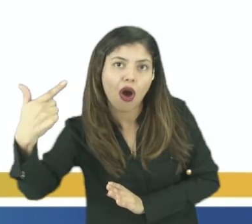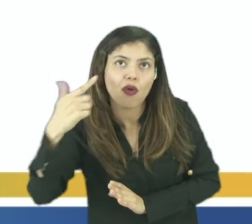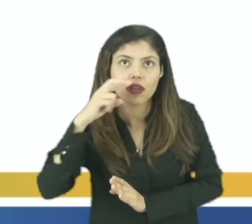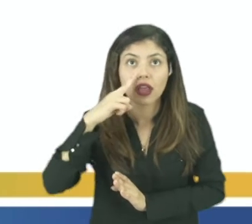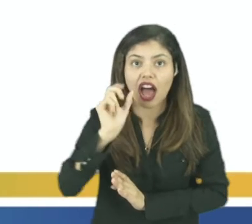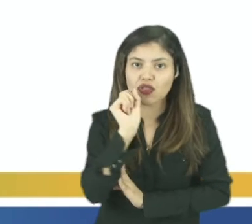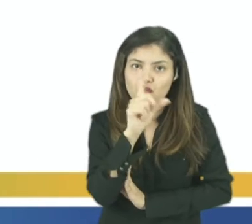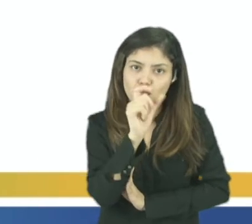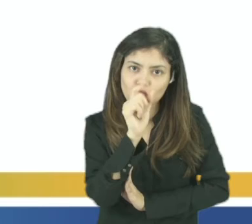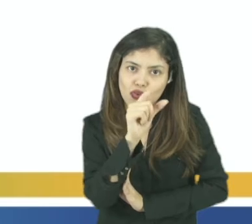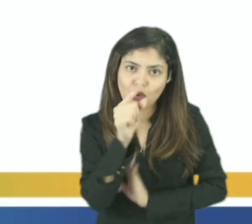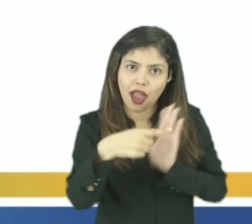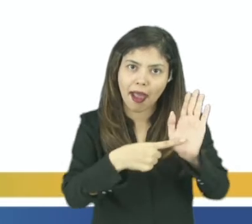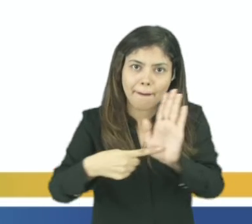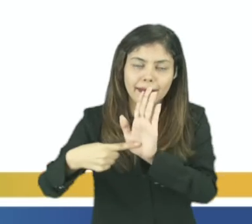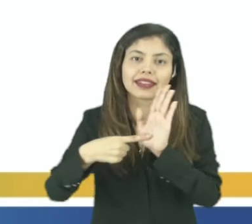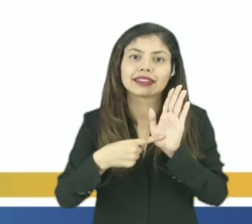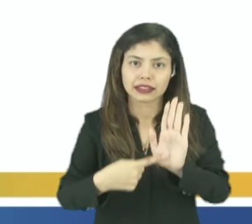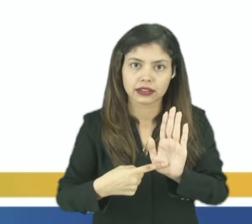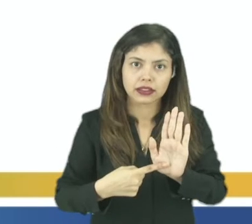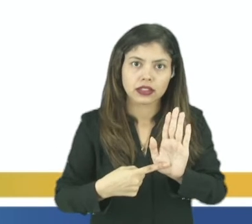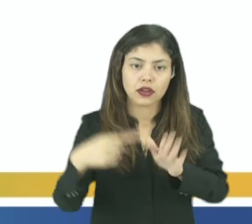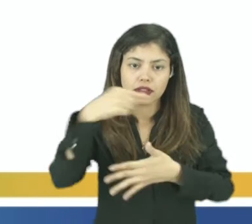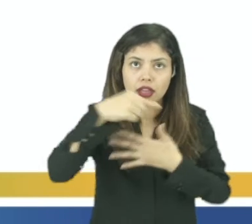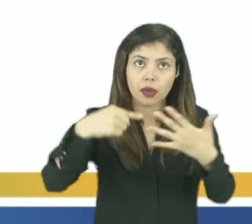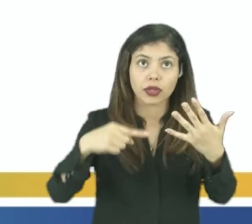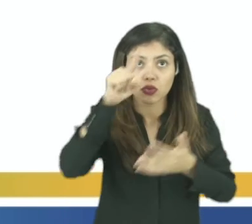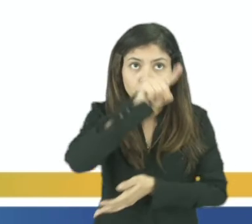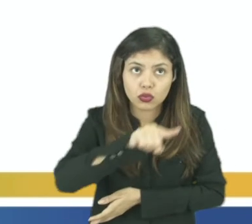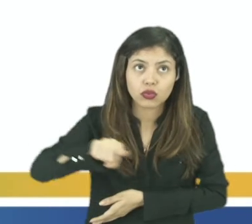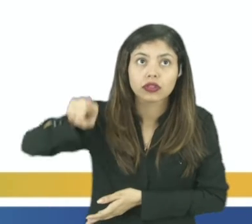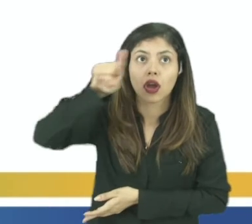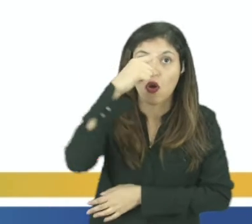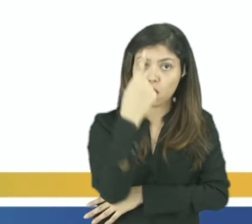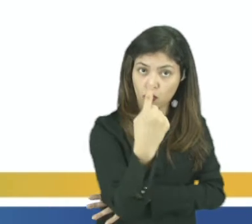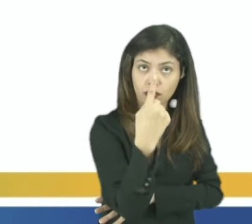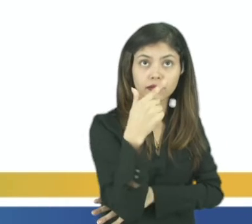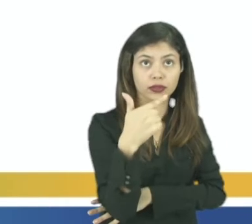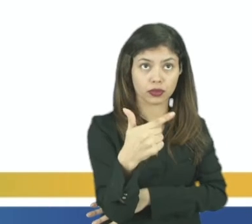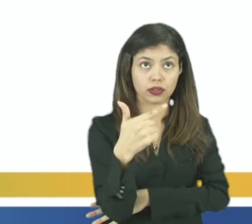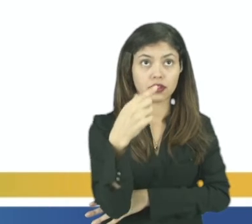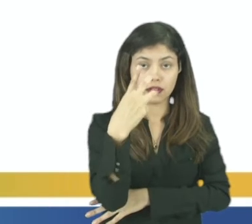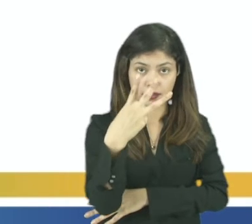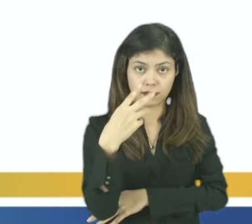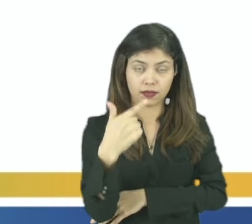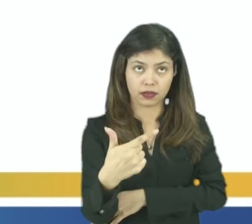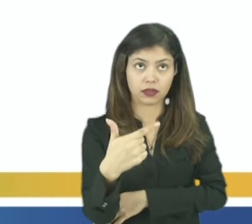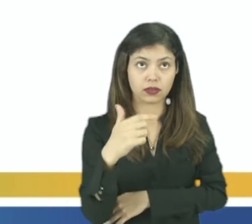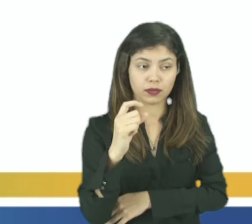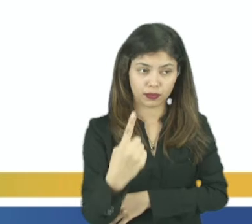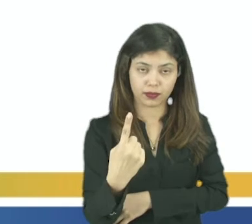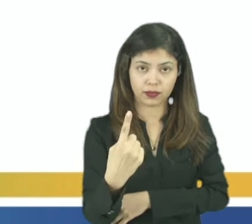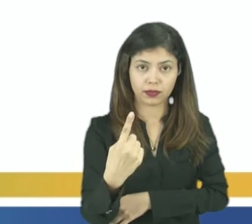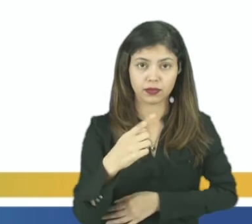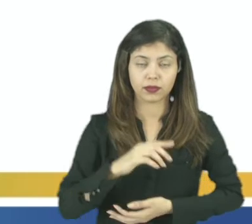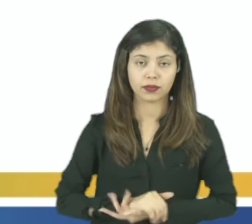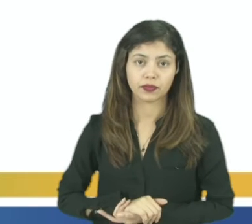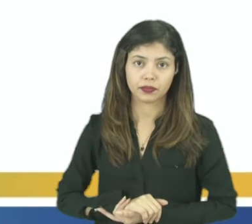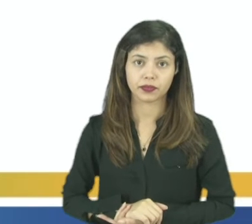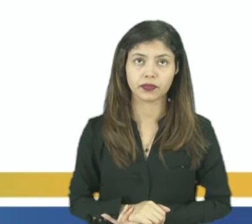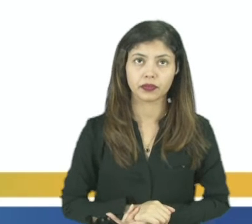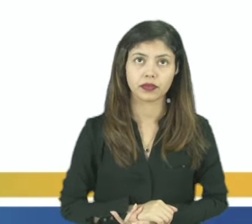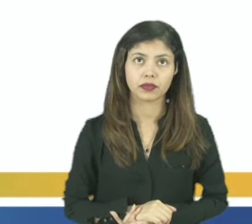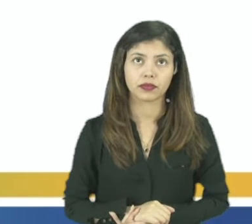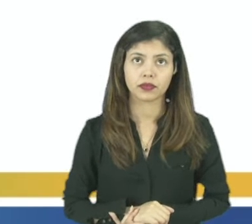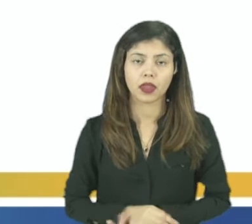cor azul representa os elementos lá do círculo, tá? 1, 3, 2 e